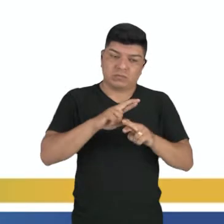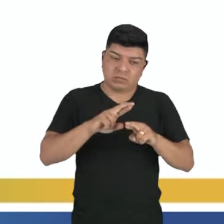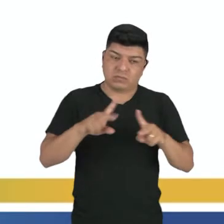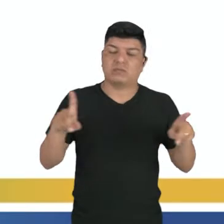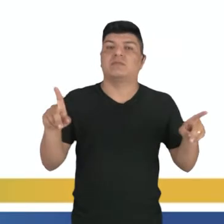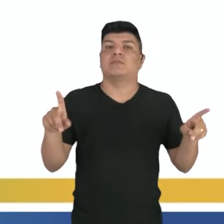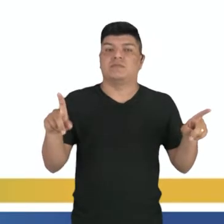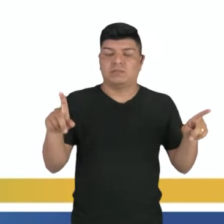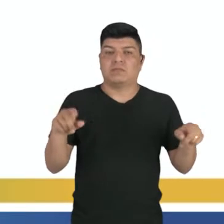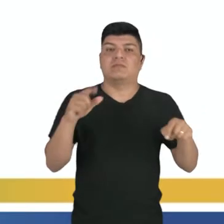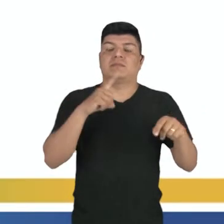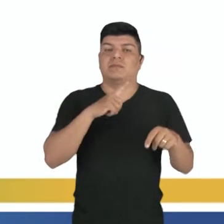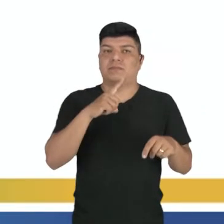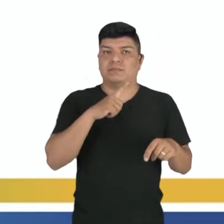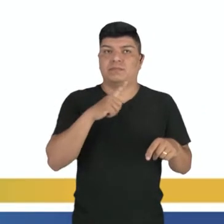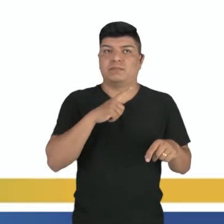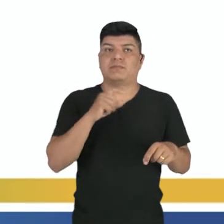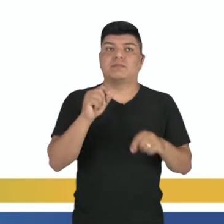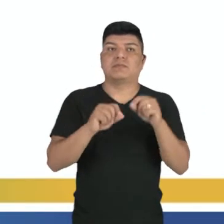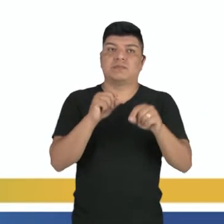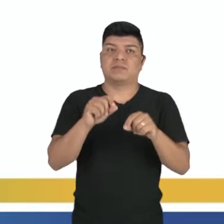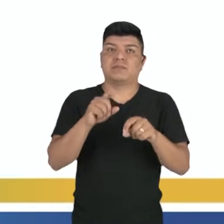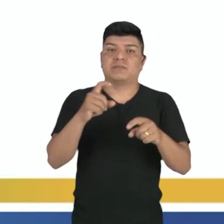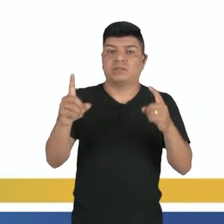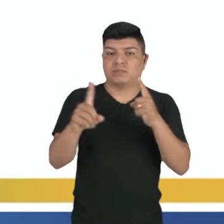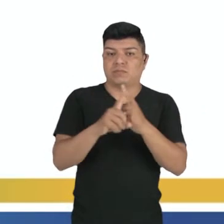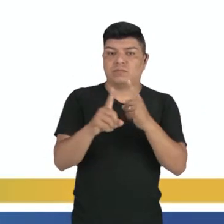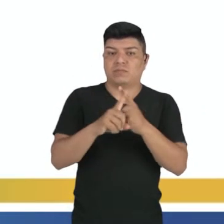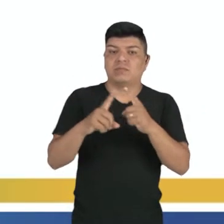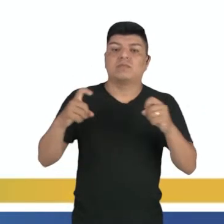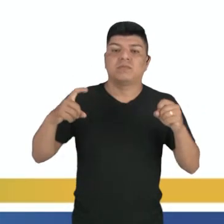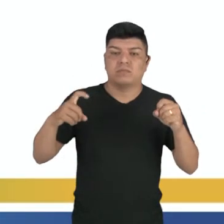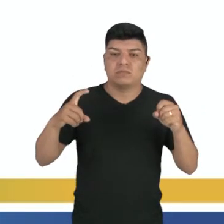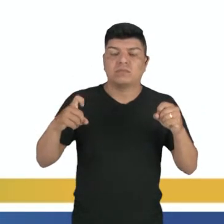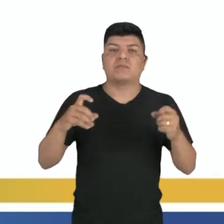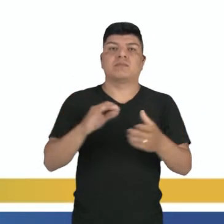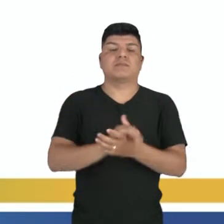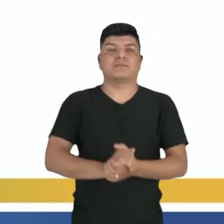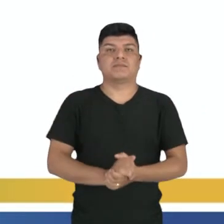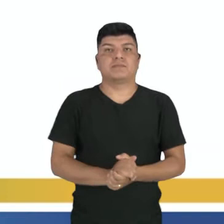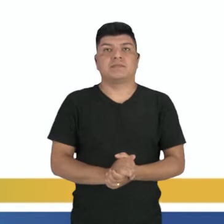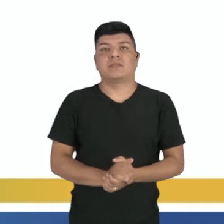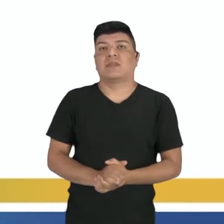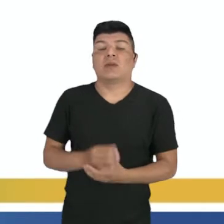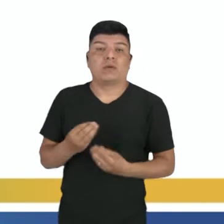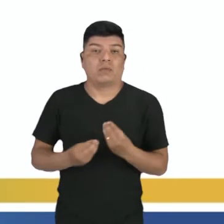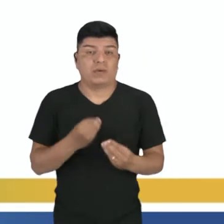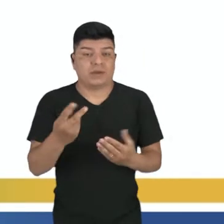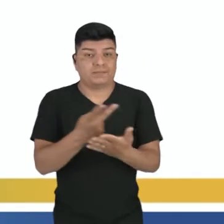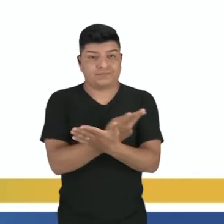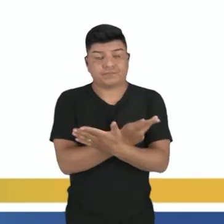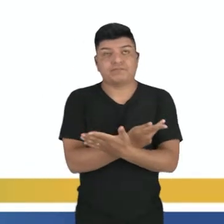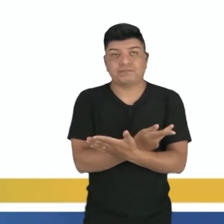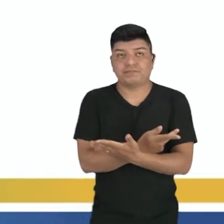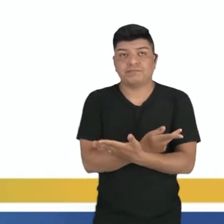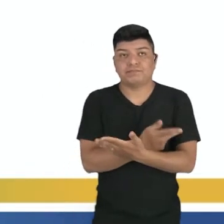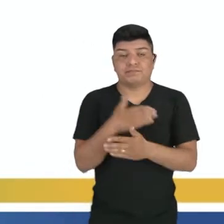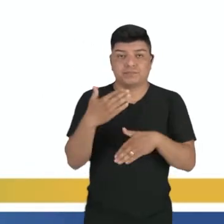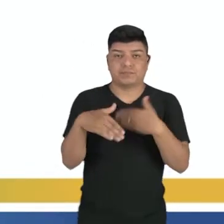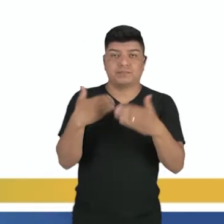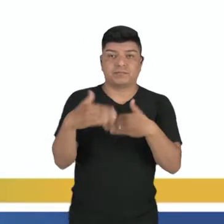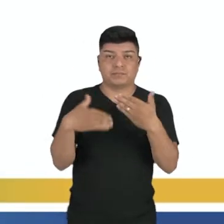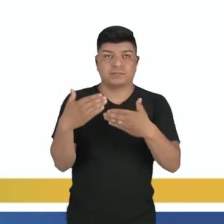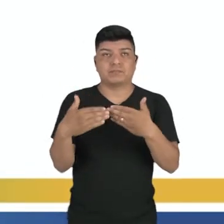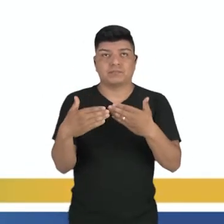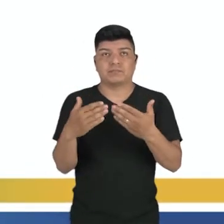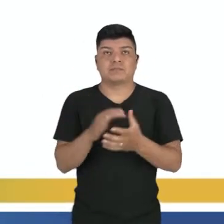organismos para que eu tenha aí a promoção do encontro dos gametas, tá? E aí, como é que acontece, né, esse processo